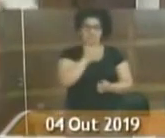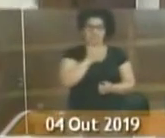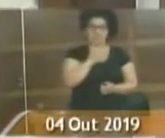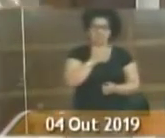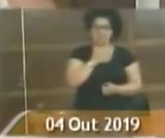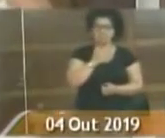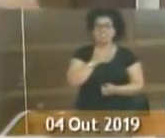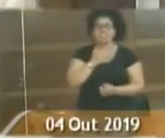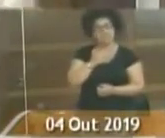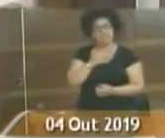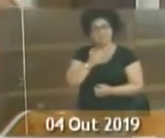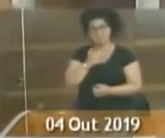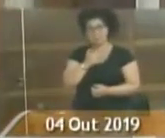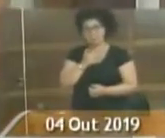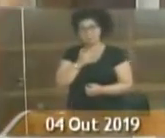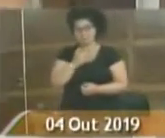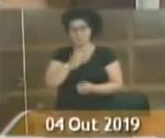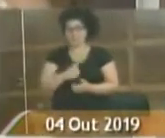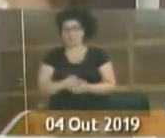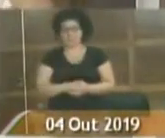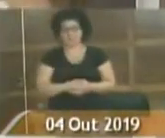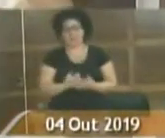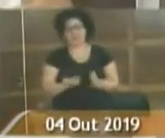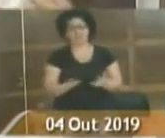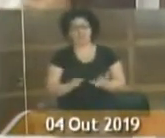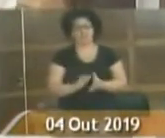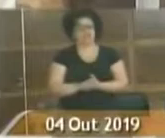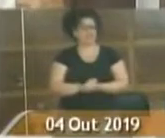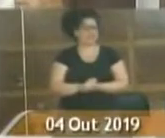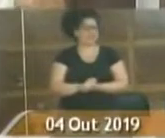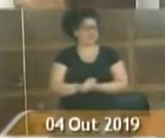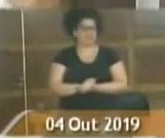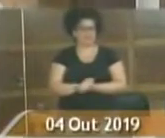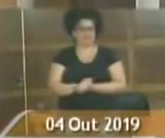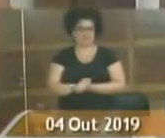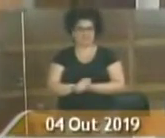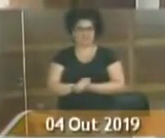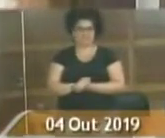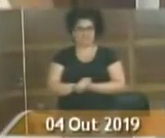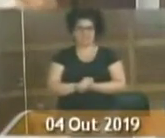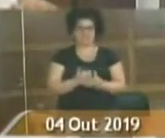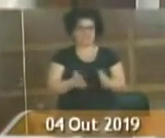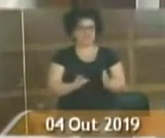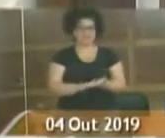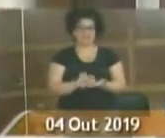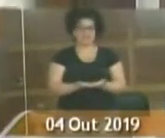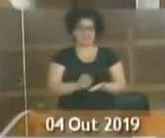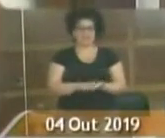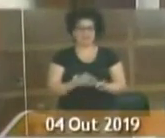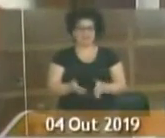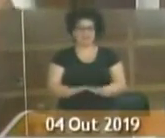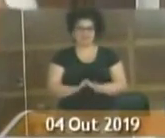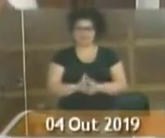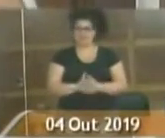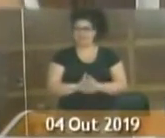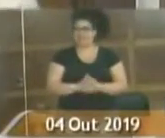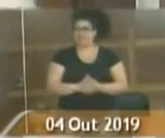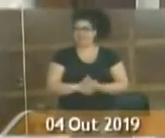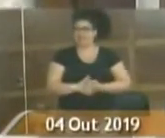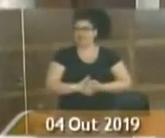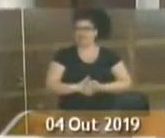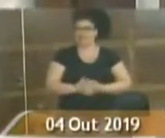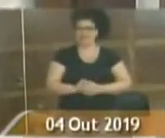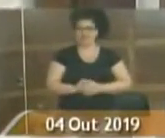secreção, entendeu? A gente vai entrar em decomposição. Aí essas secreções que contaminam ali